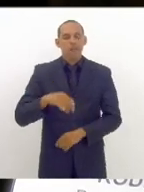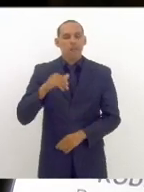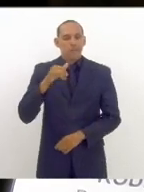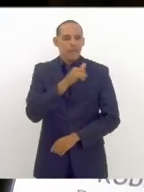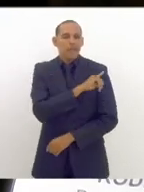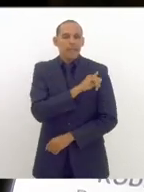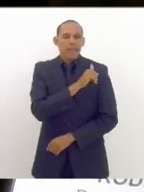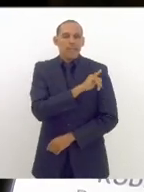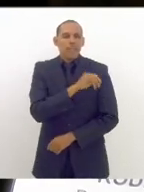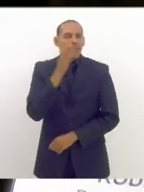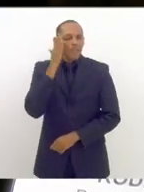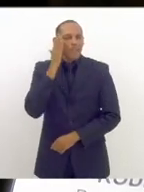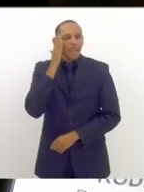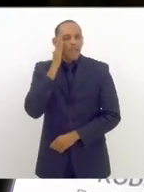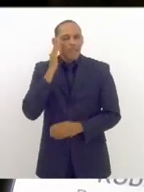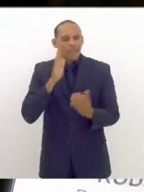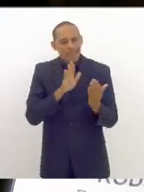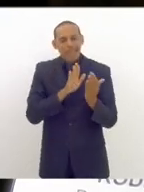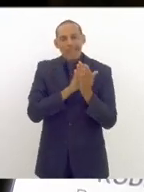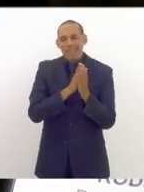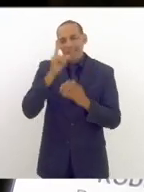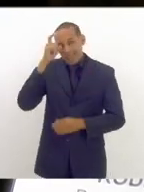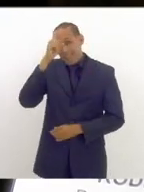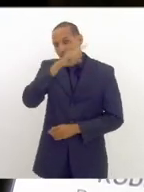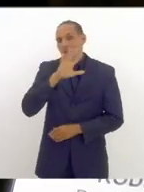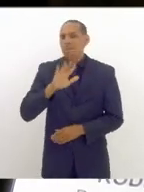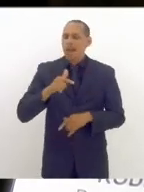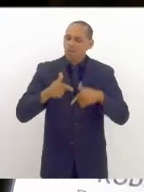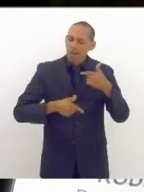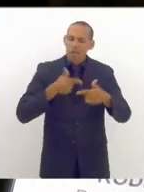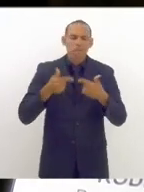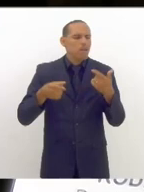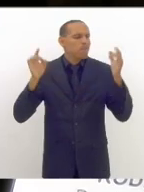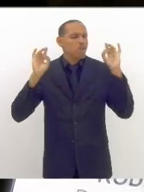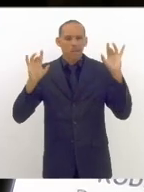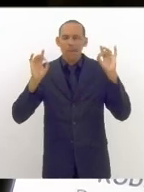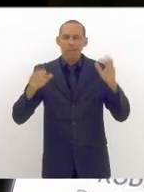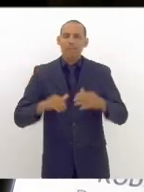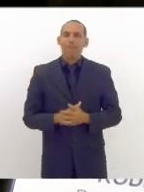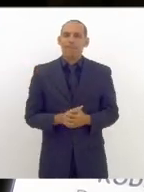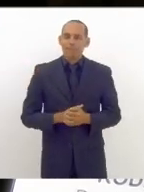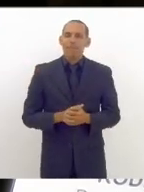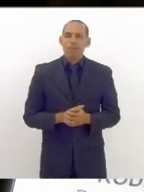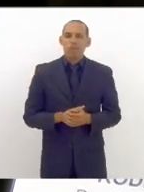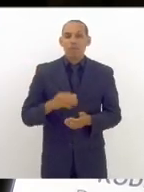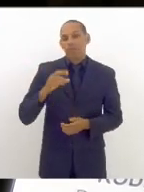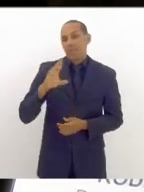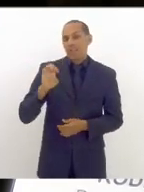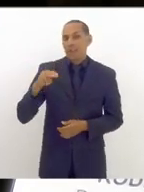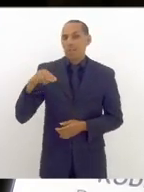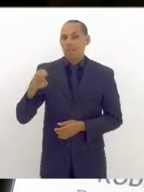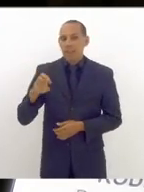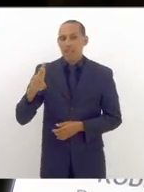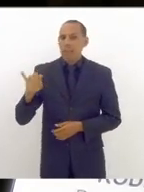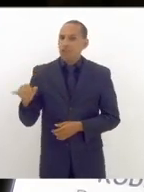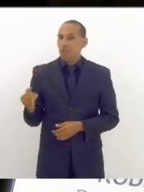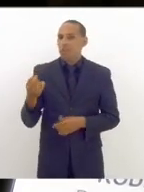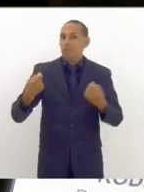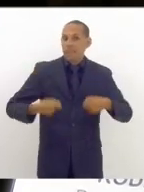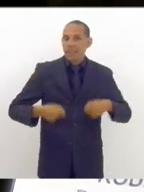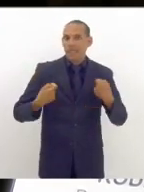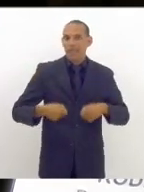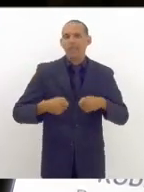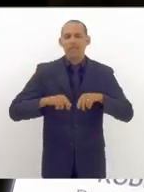que fizeram um trabalho simplesmente fantástico. Todas as vezes que o Cremerge precisou, nas suas ações em